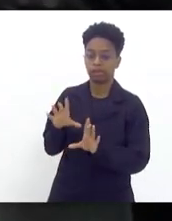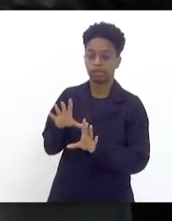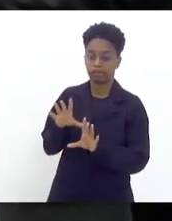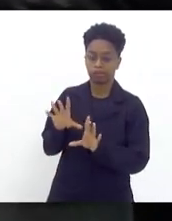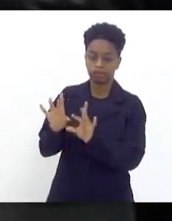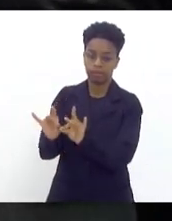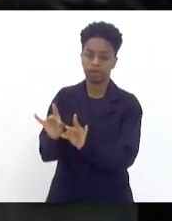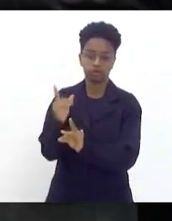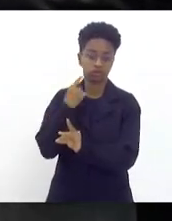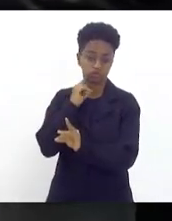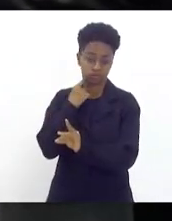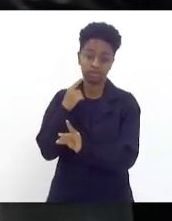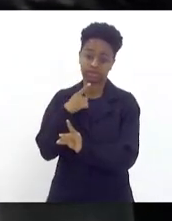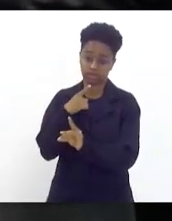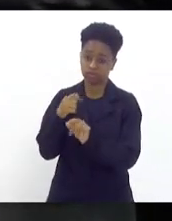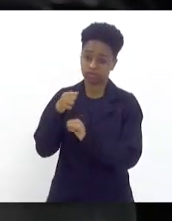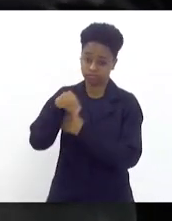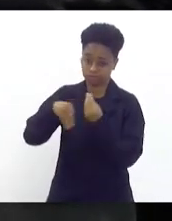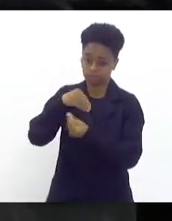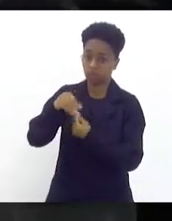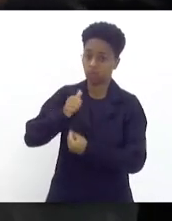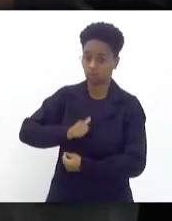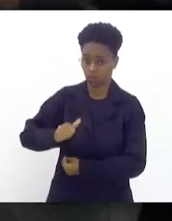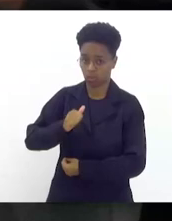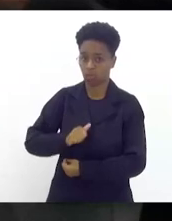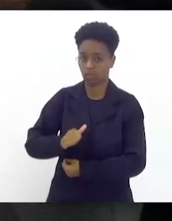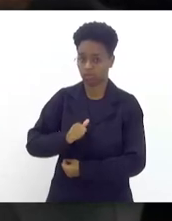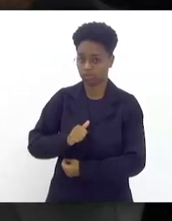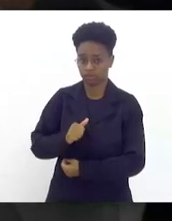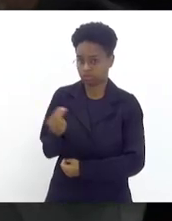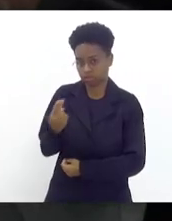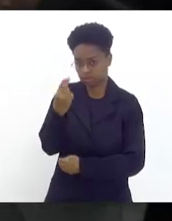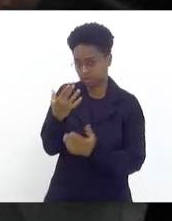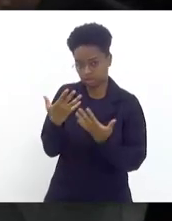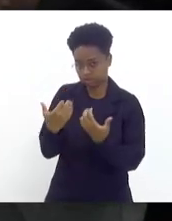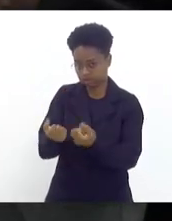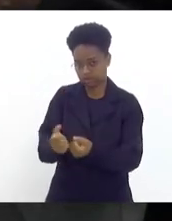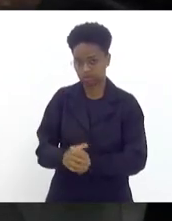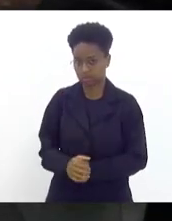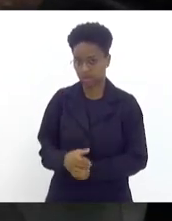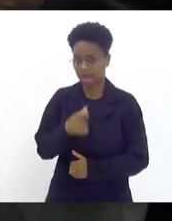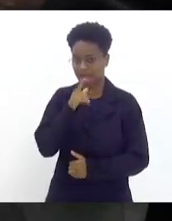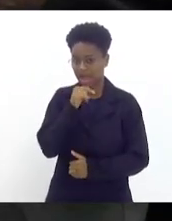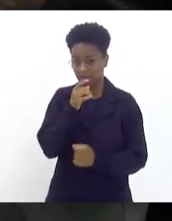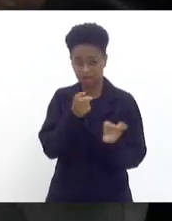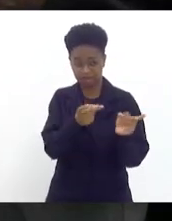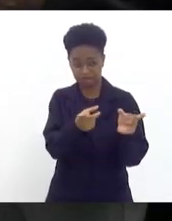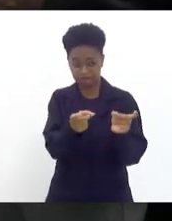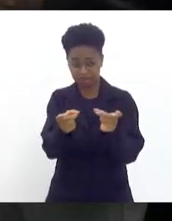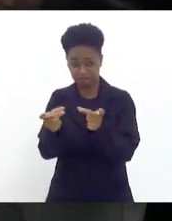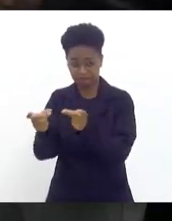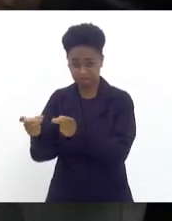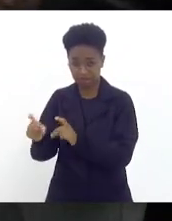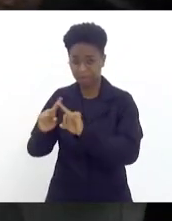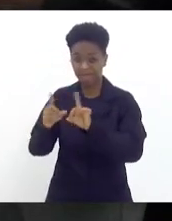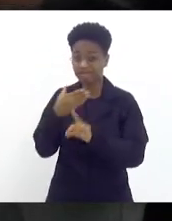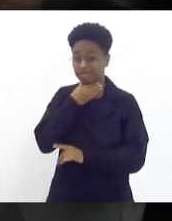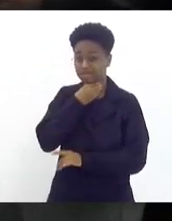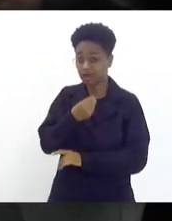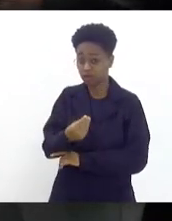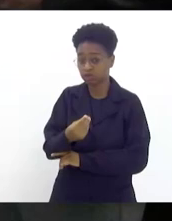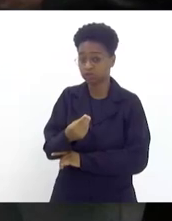com coliformes fecais isso é inadmissível água sendo pirateada para